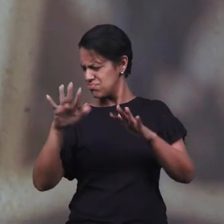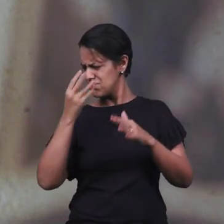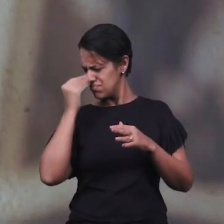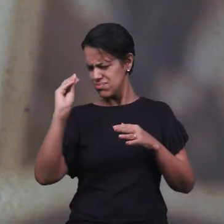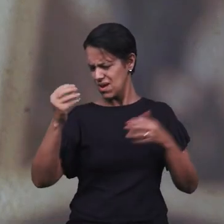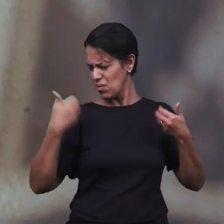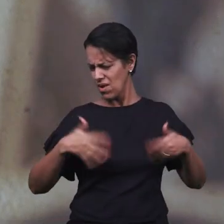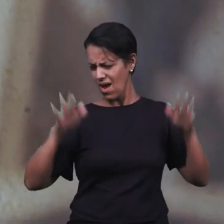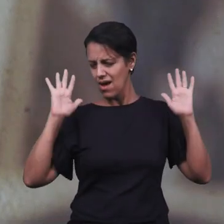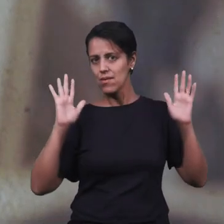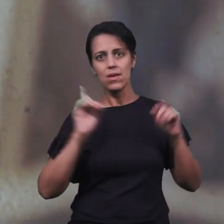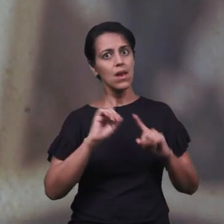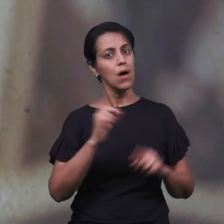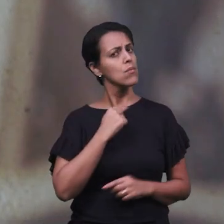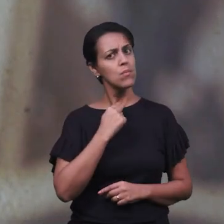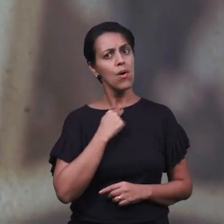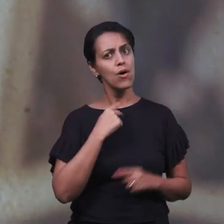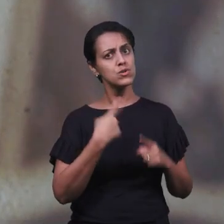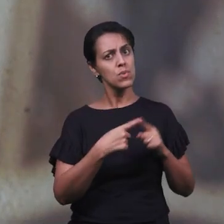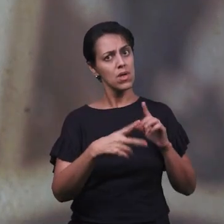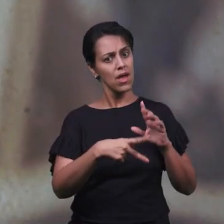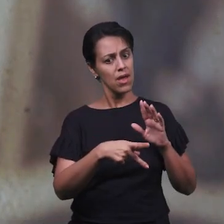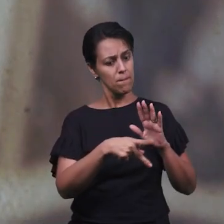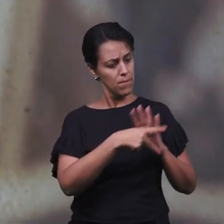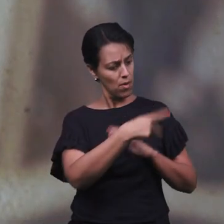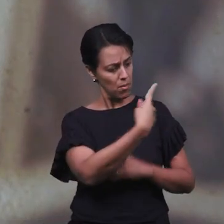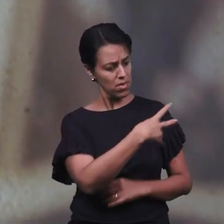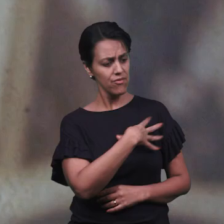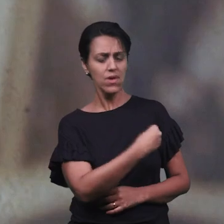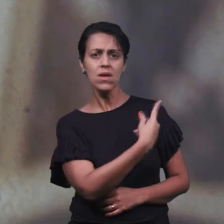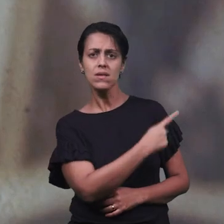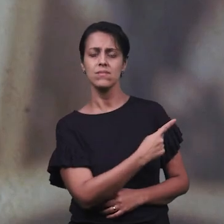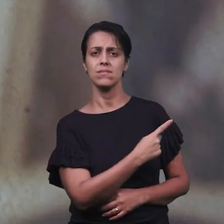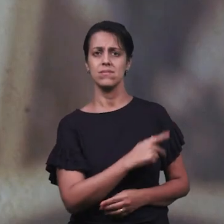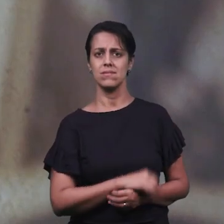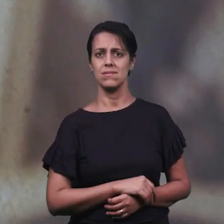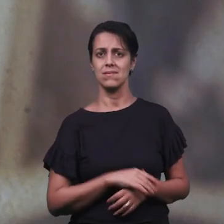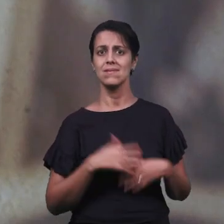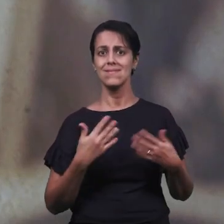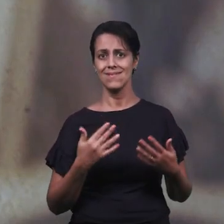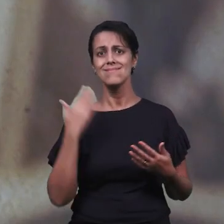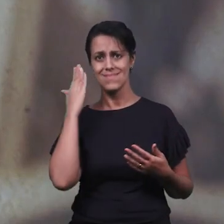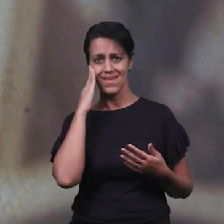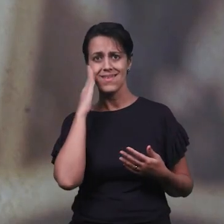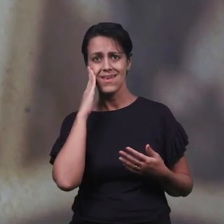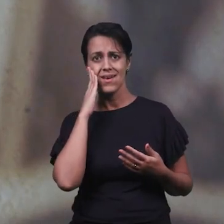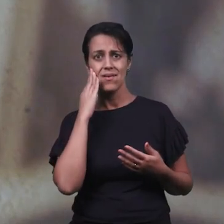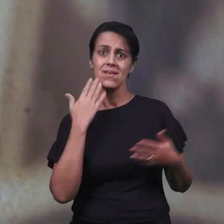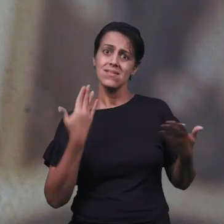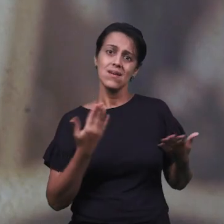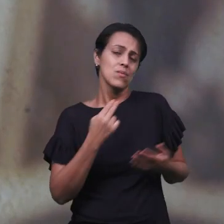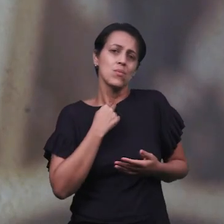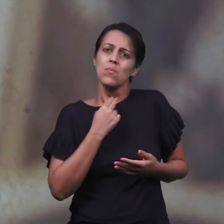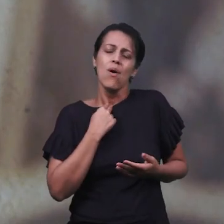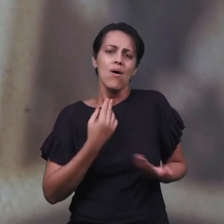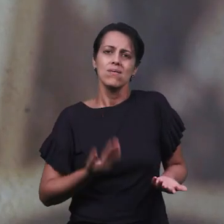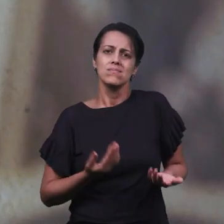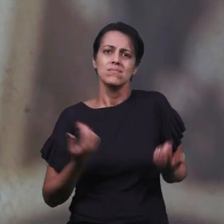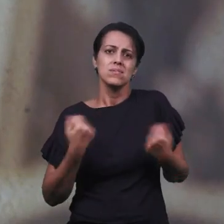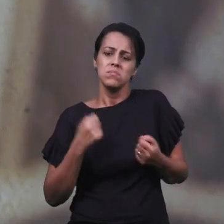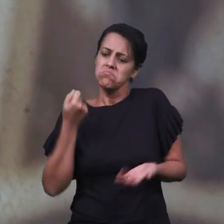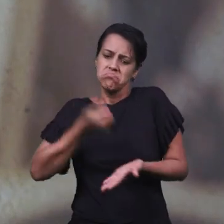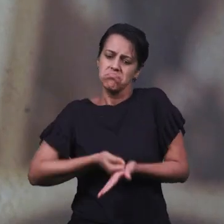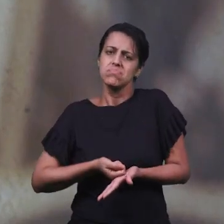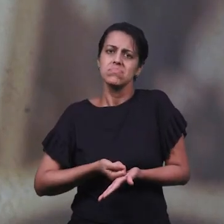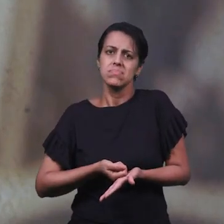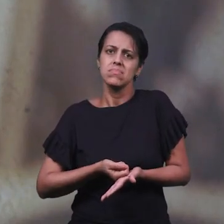que ela não pode fazer isso. Então, existem questões que elas não convém que sejam submetidas, né? Por exemplo,